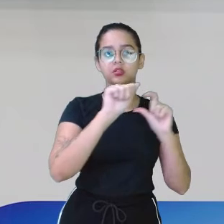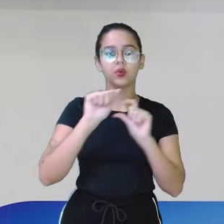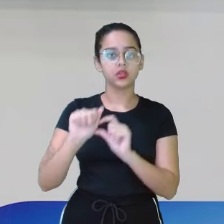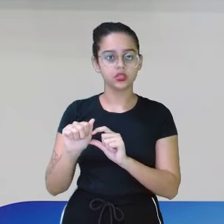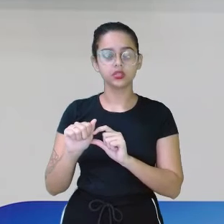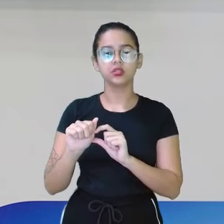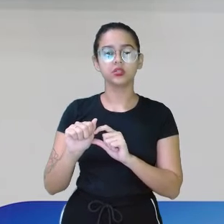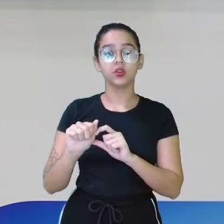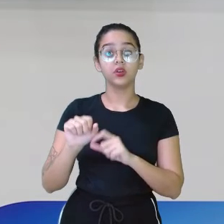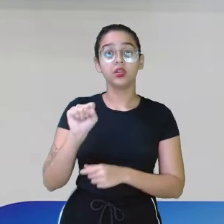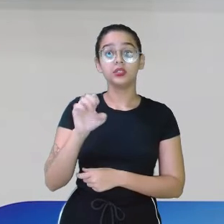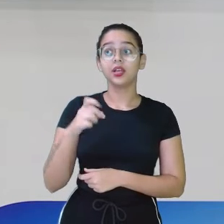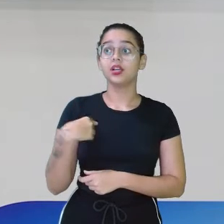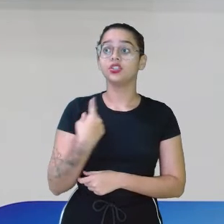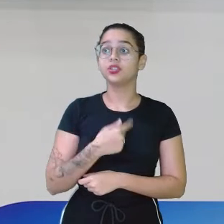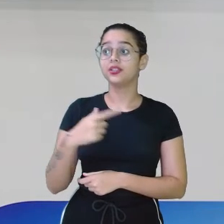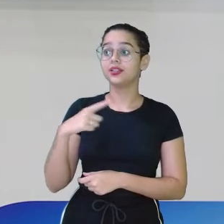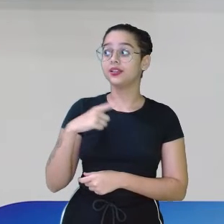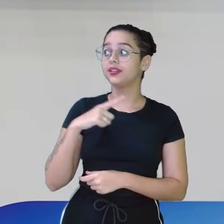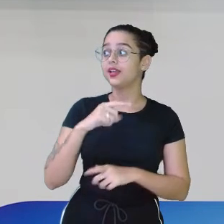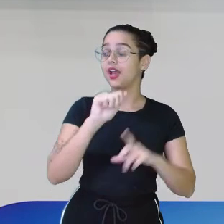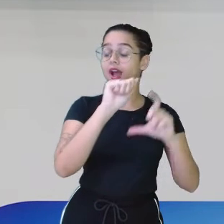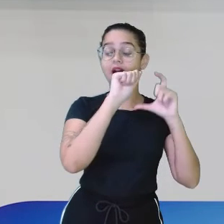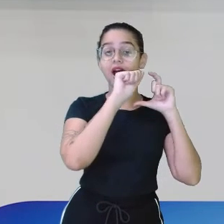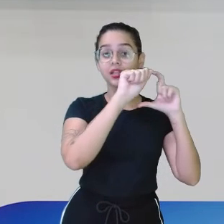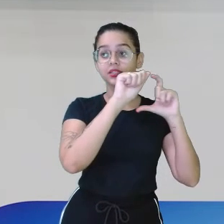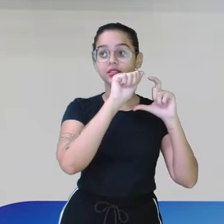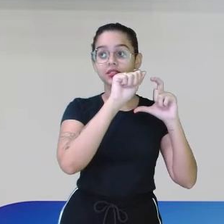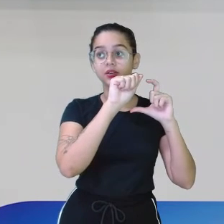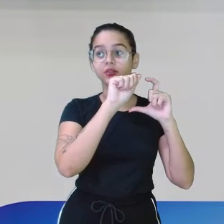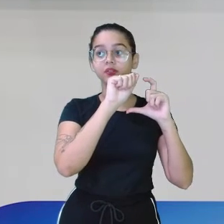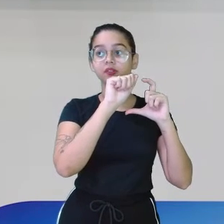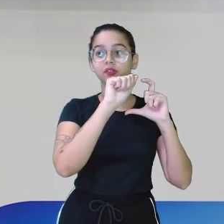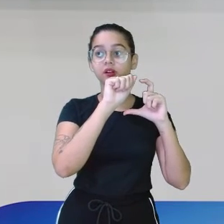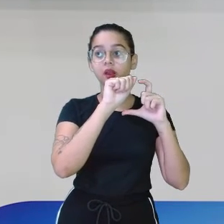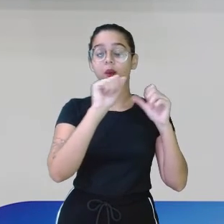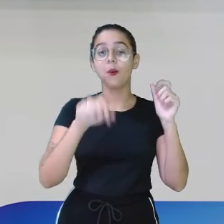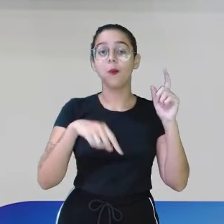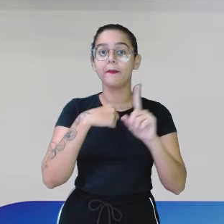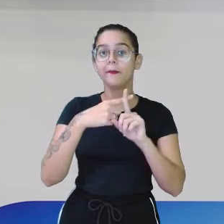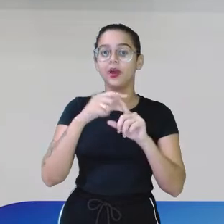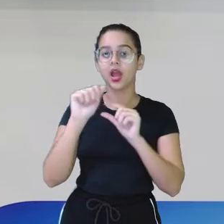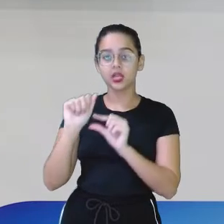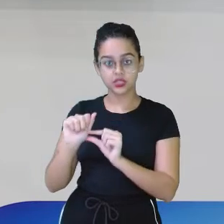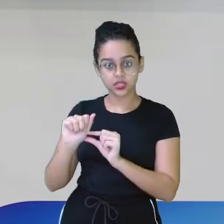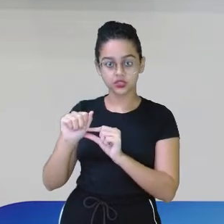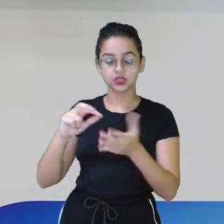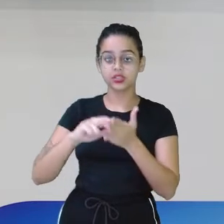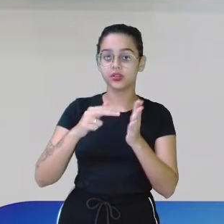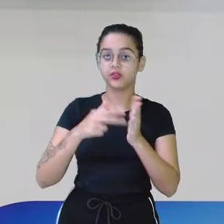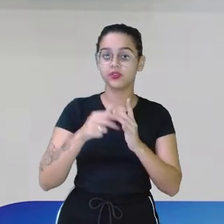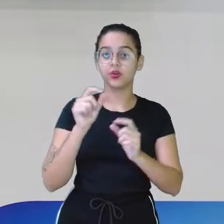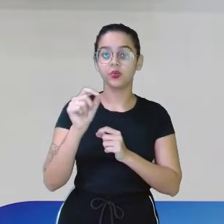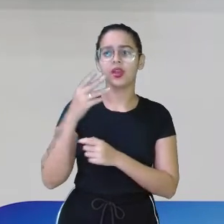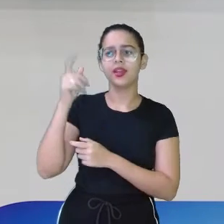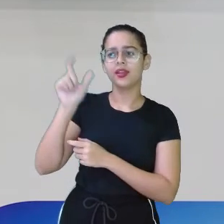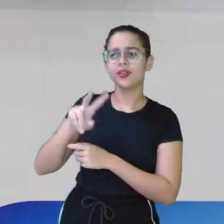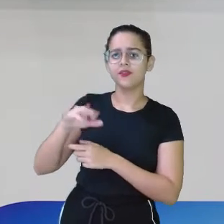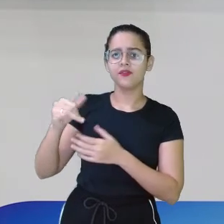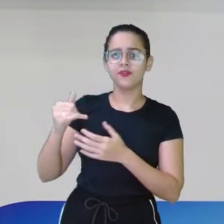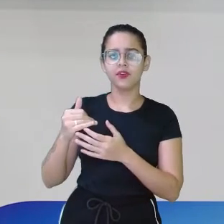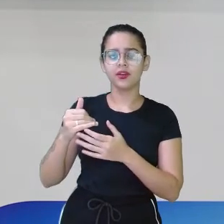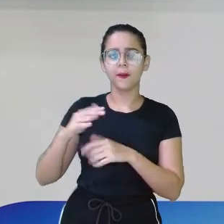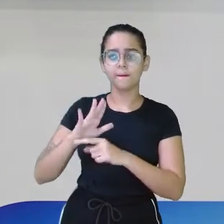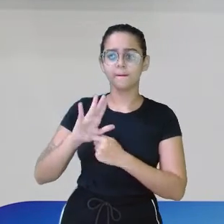azinho. Se a gente tem esse azão aí, professora Vanessa, e tem o azinho, isso quer dizer que quem é que vai predominar?